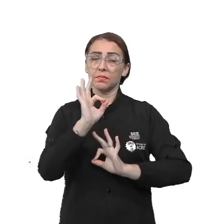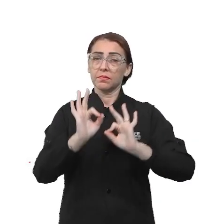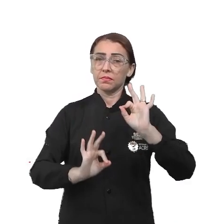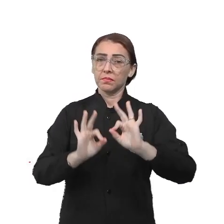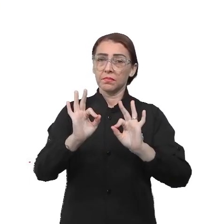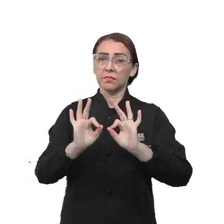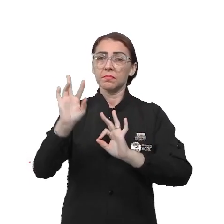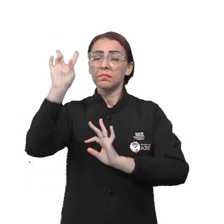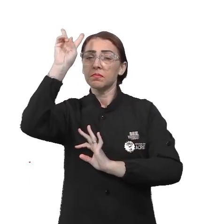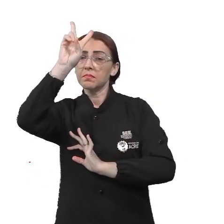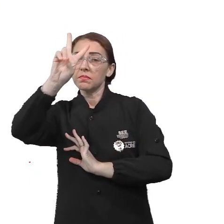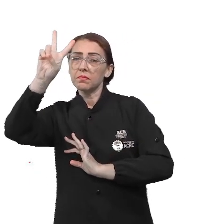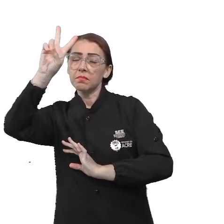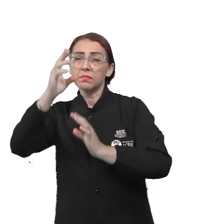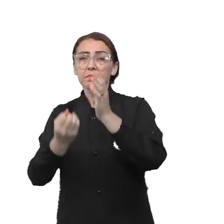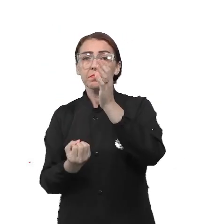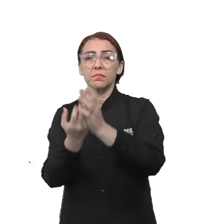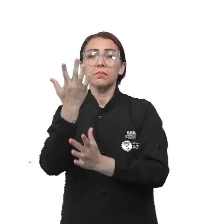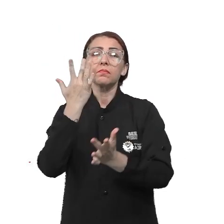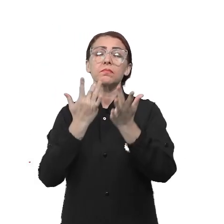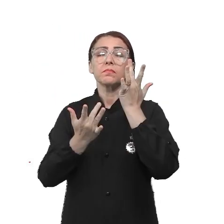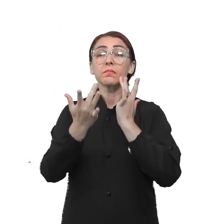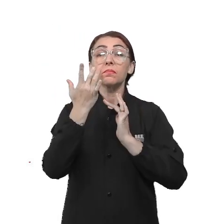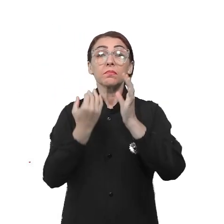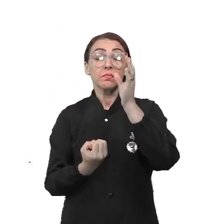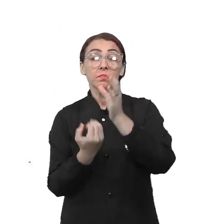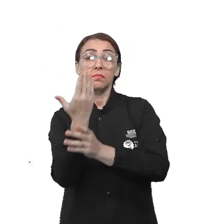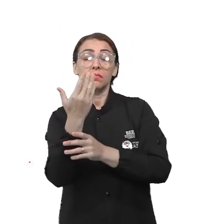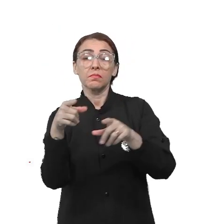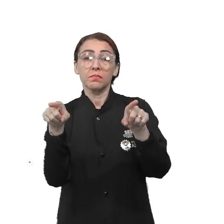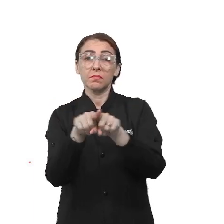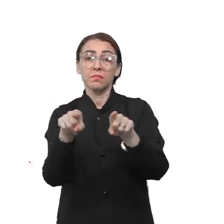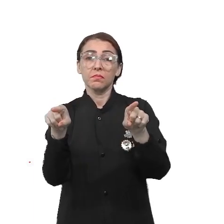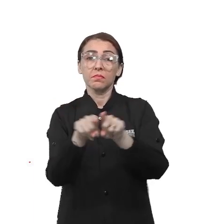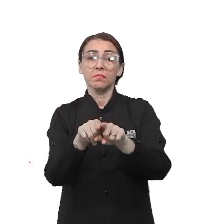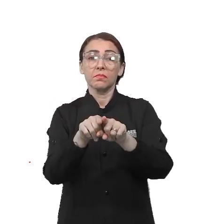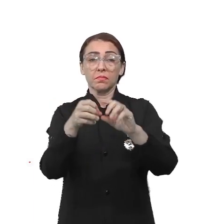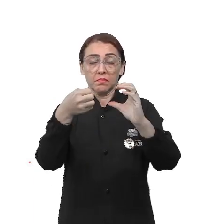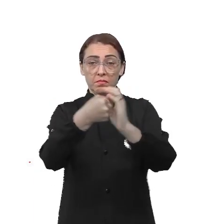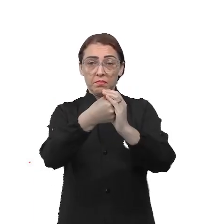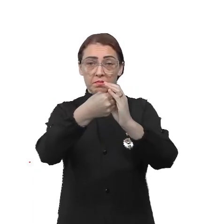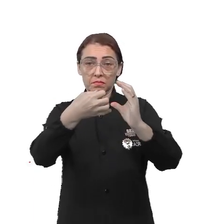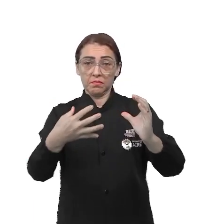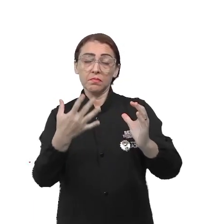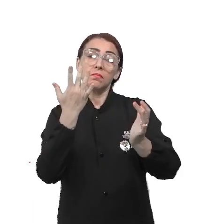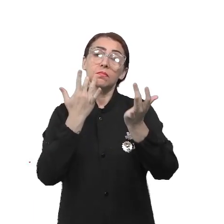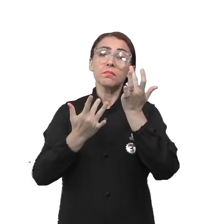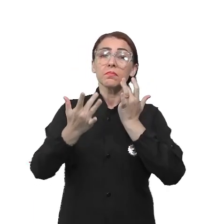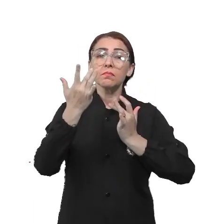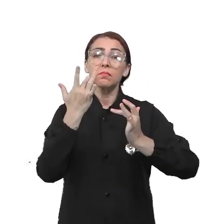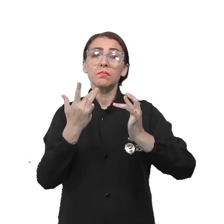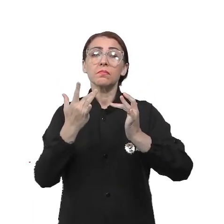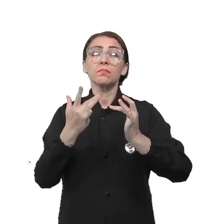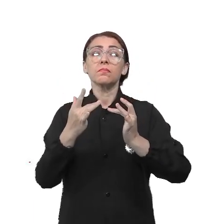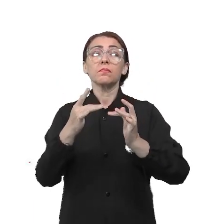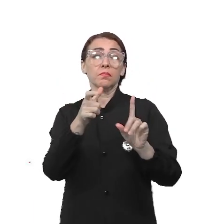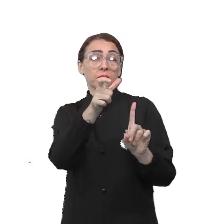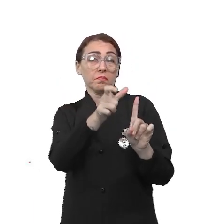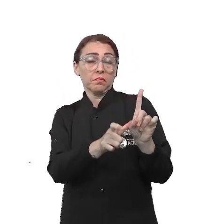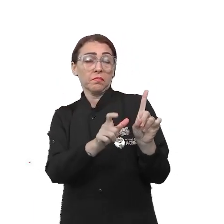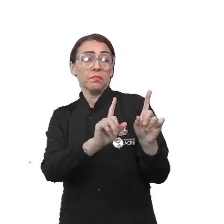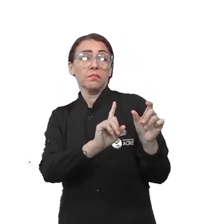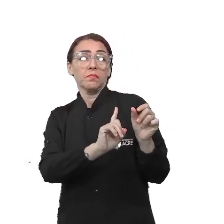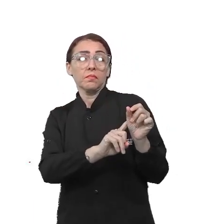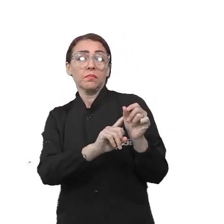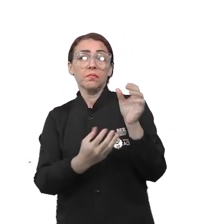tempo histórico, onde surge o teatro e onde surge a caracterização, certo? O termo